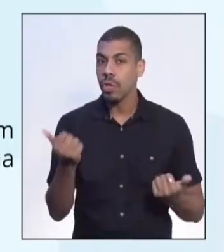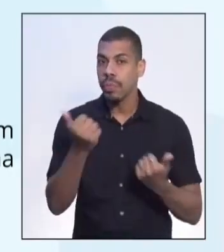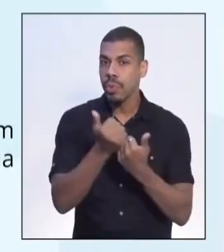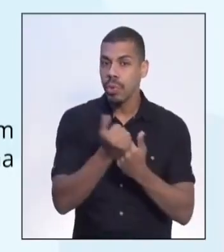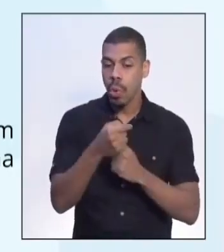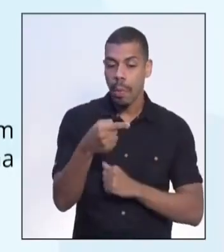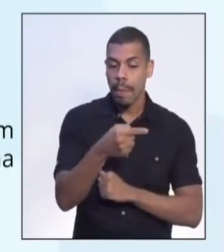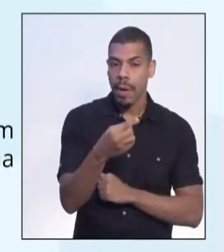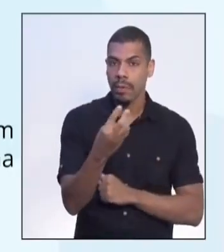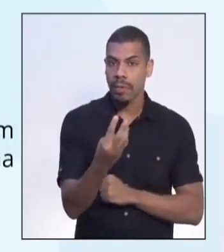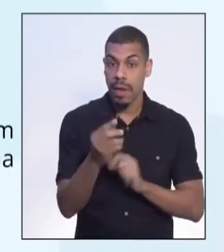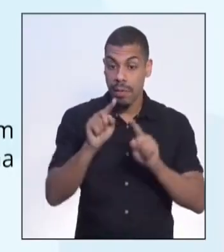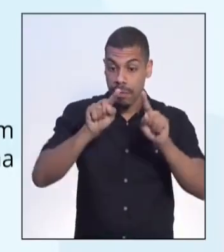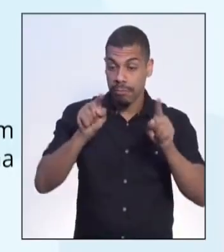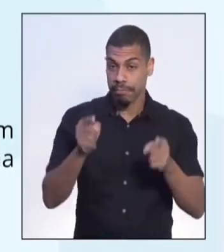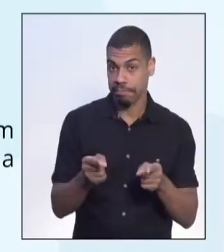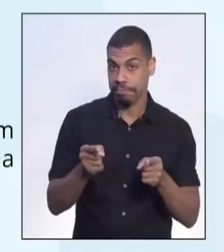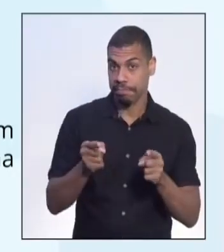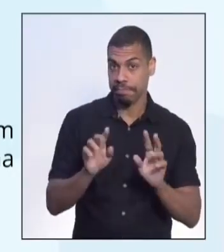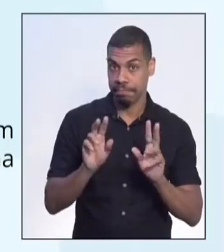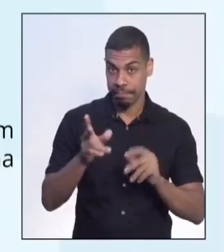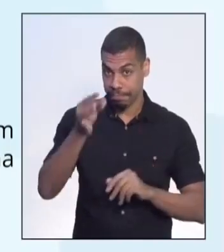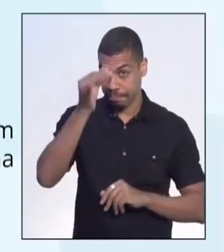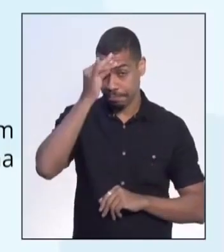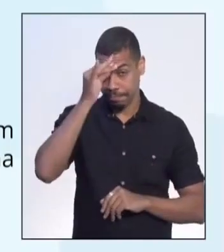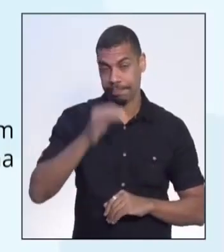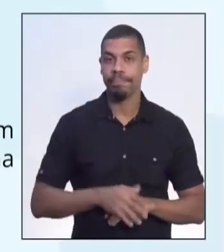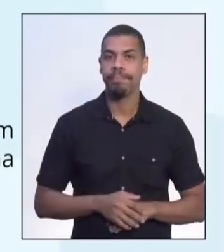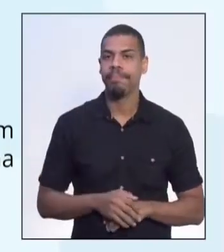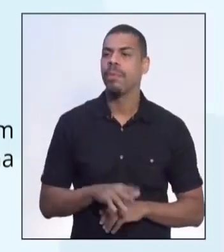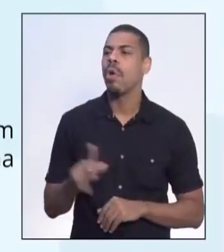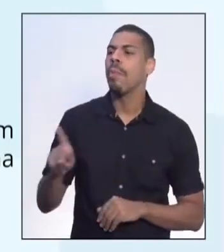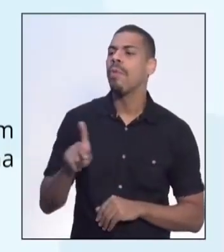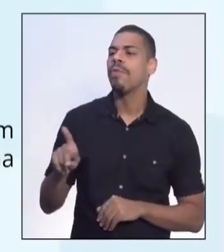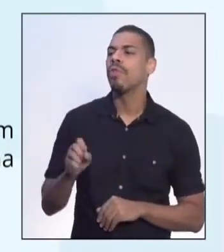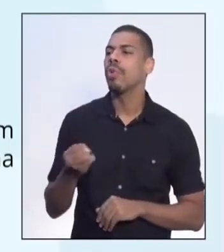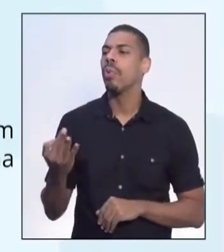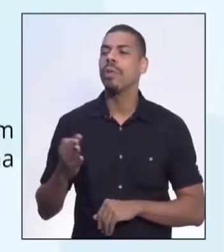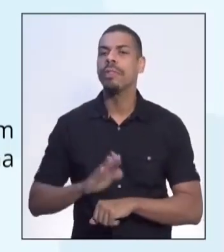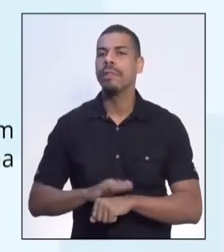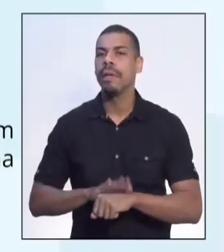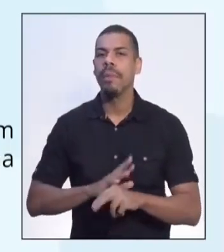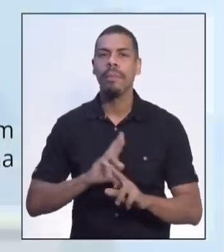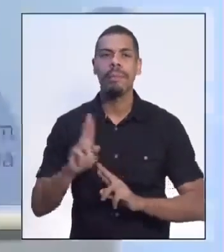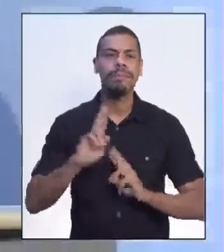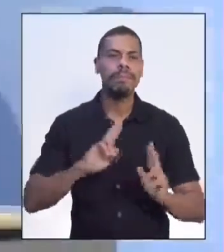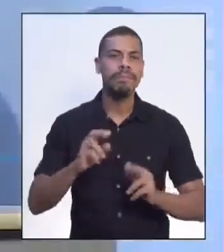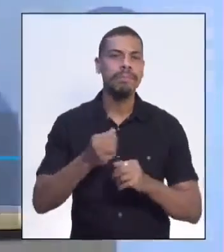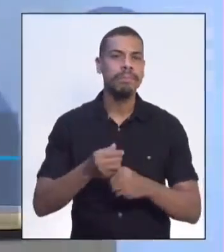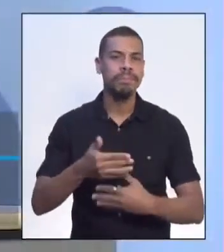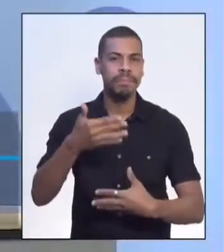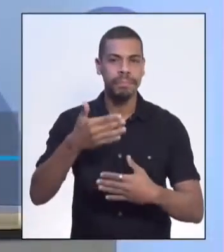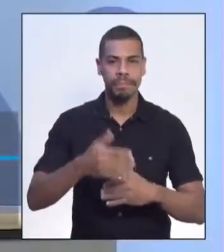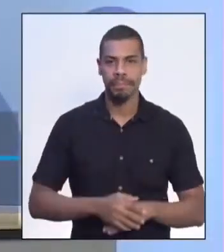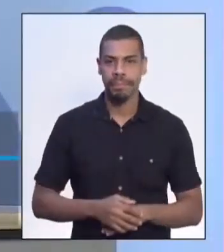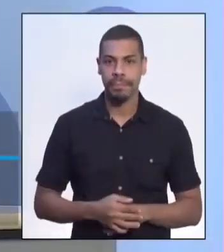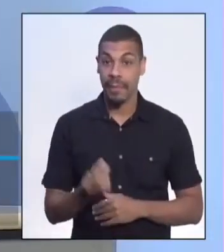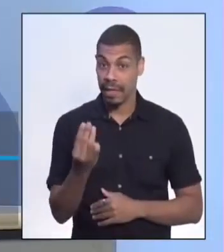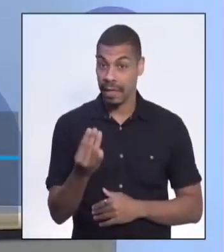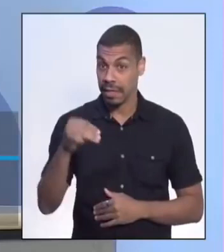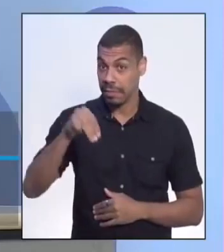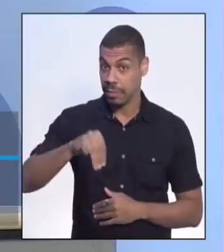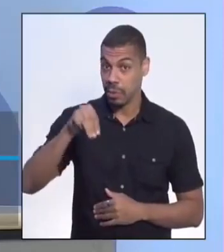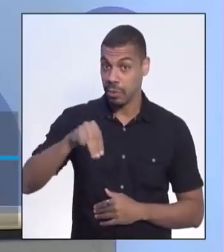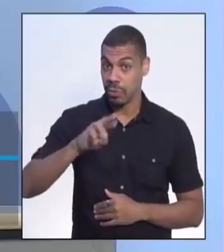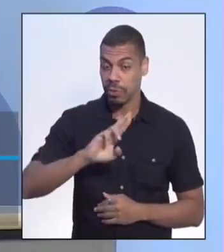colocar parênteses, ok? Muito bem. Professora Roberta, quanto tempo para este chat? Eles têm 3 minutos para esse